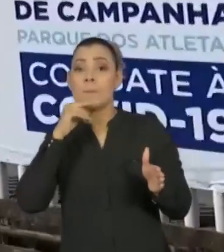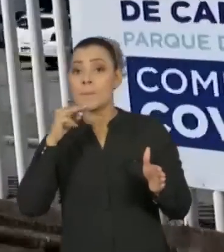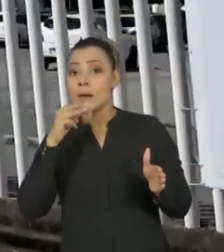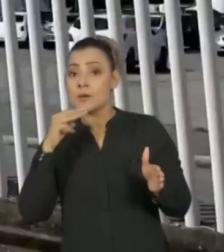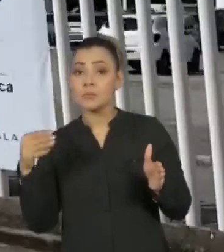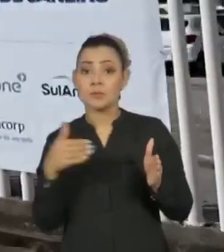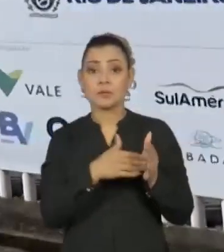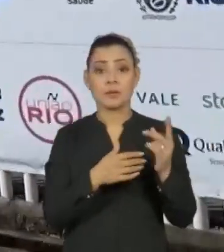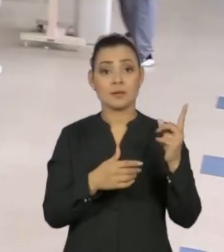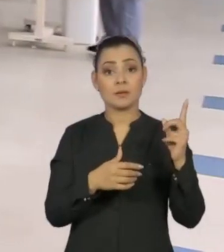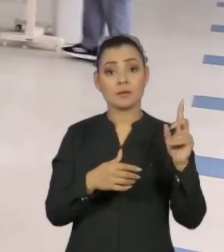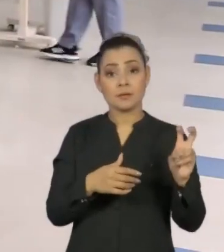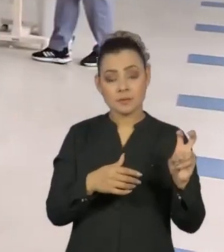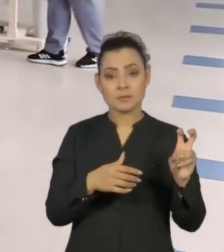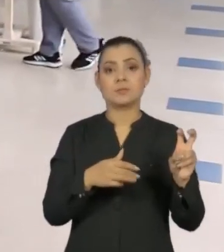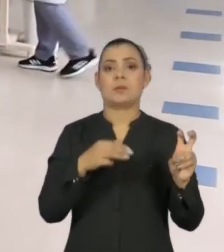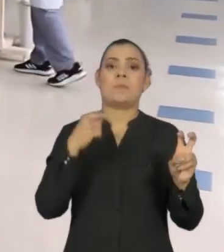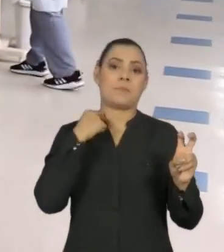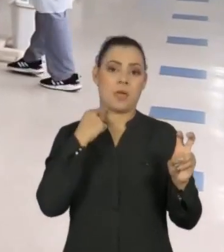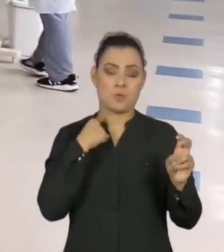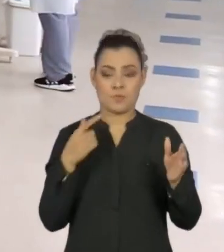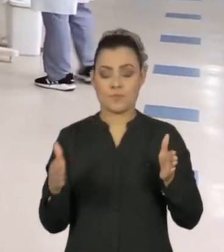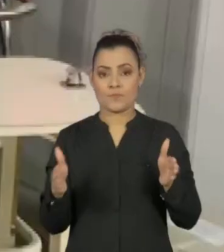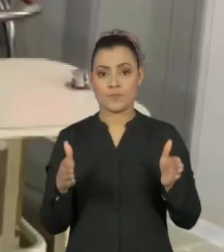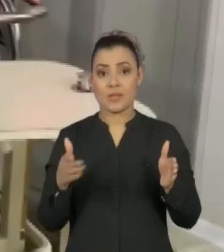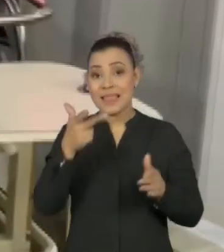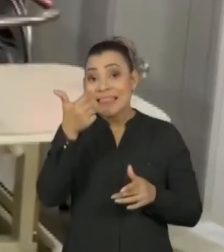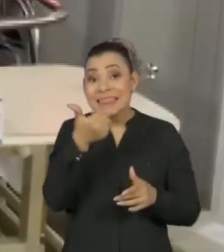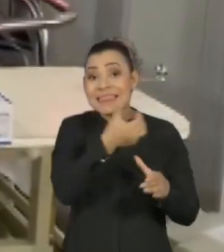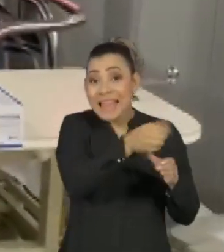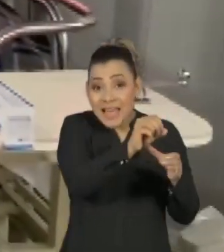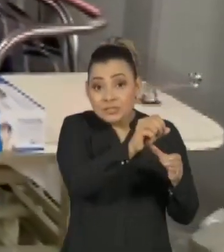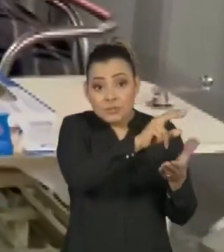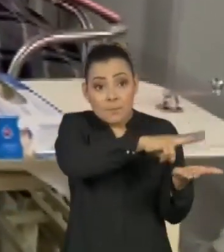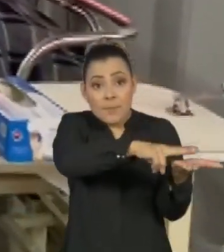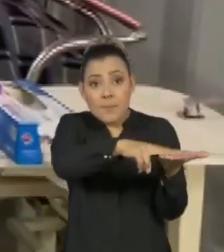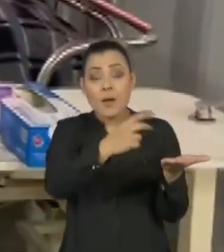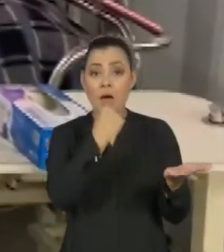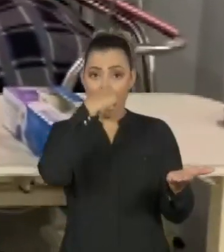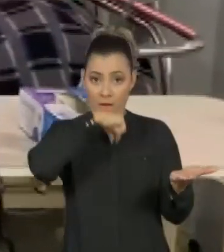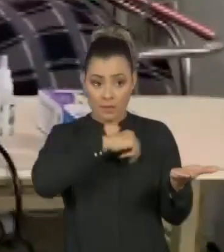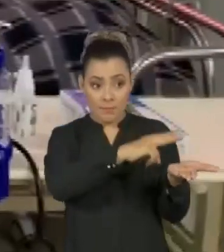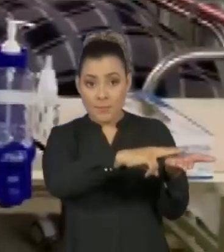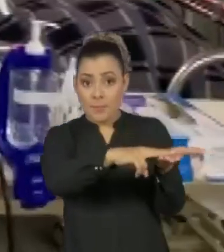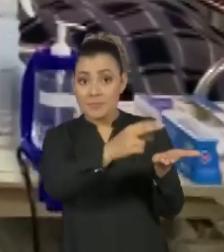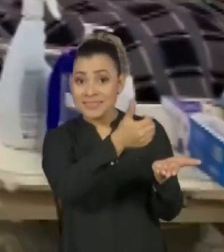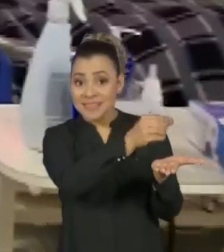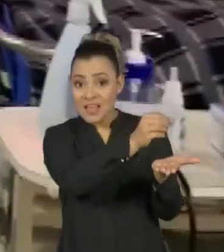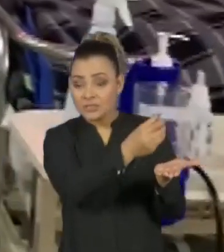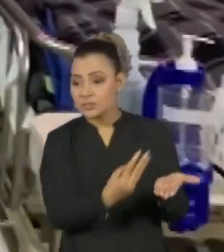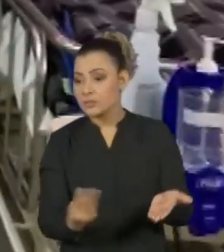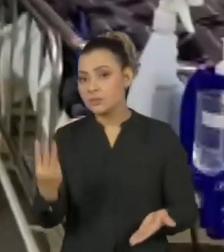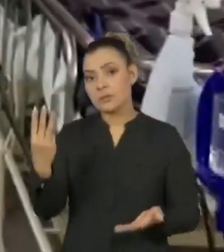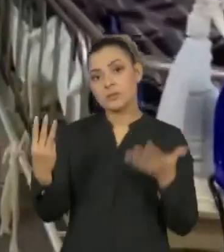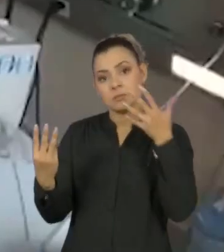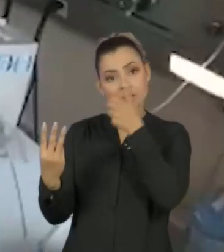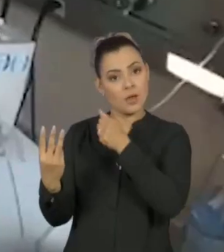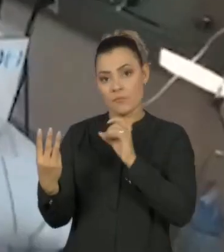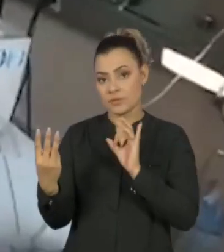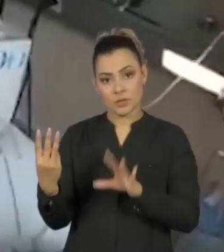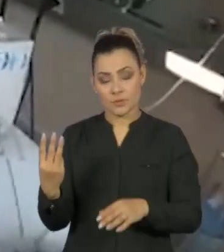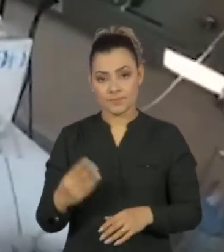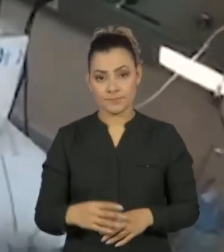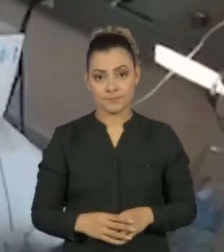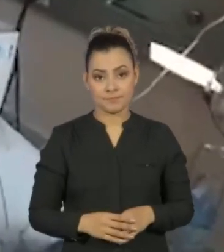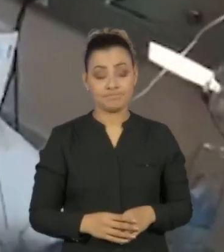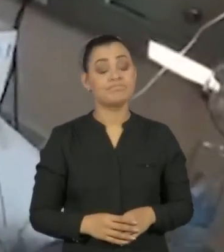maio concluiu. De cada 10 pacientes entubados nas UTIs com a Covid-19, só 3 sobrevivem. A